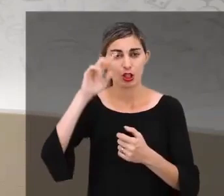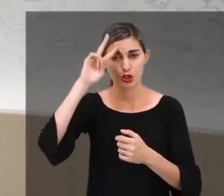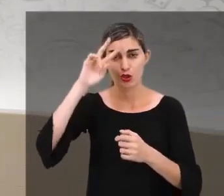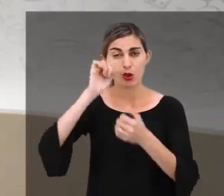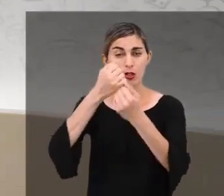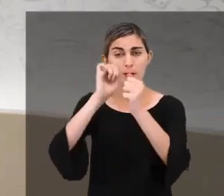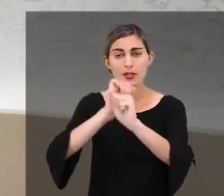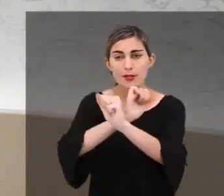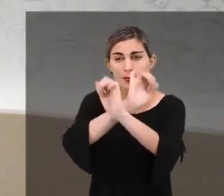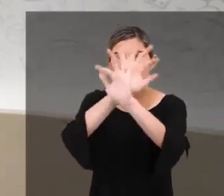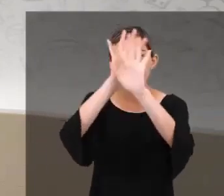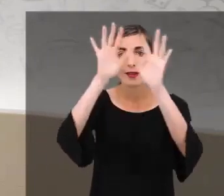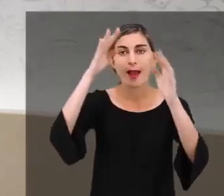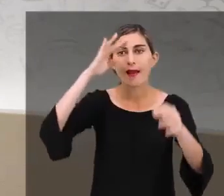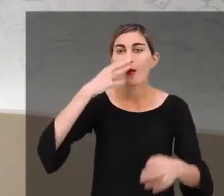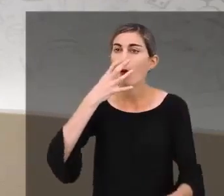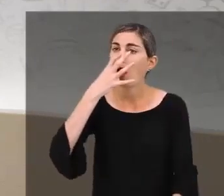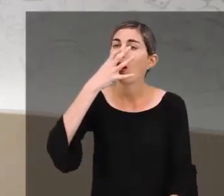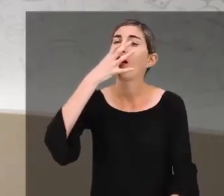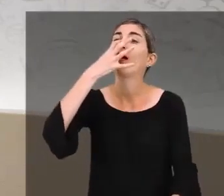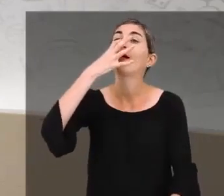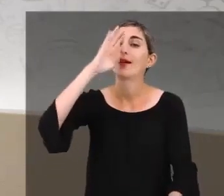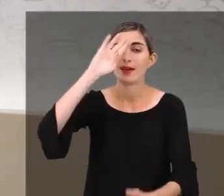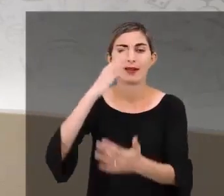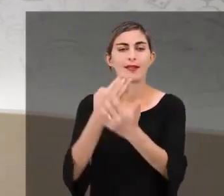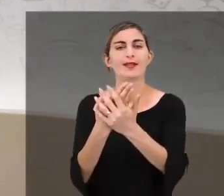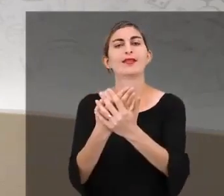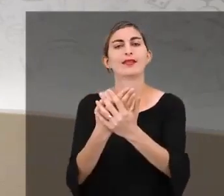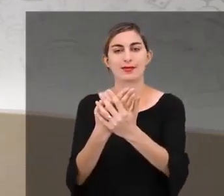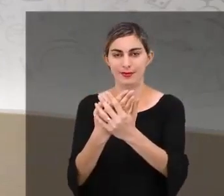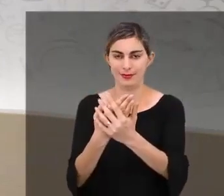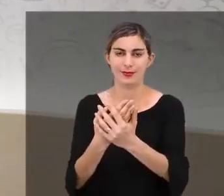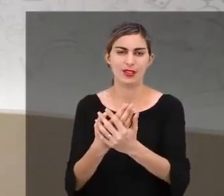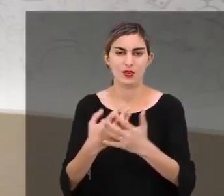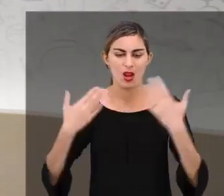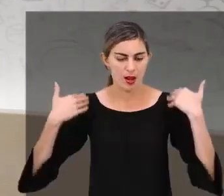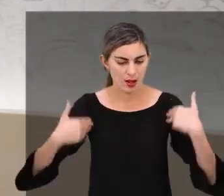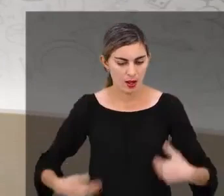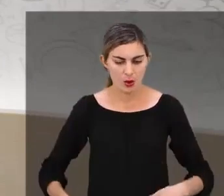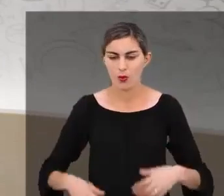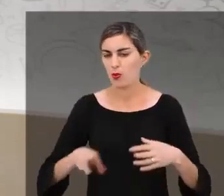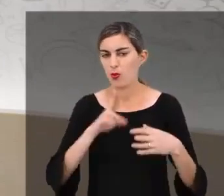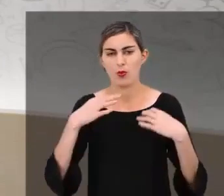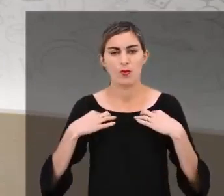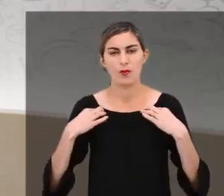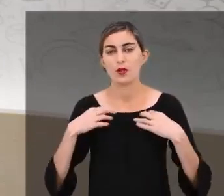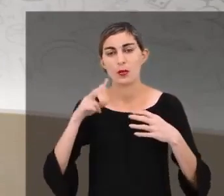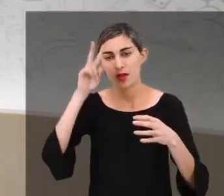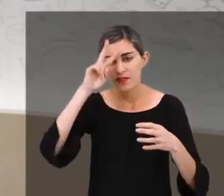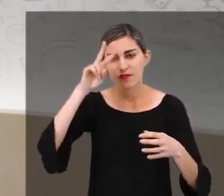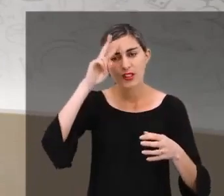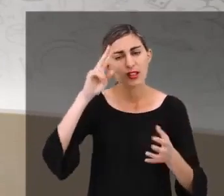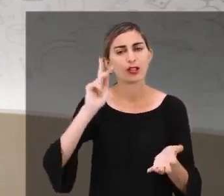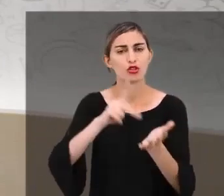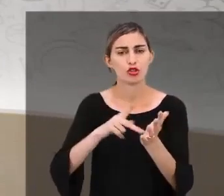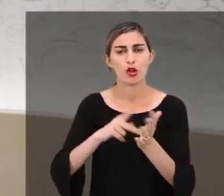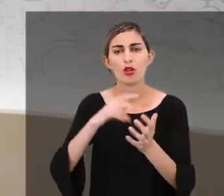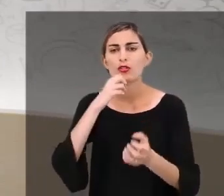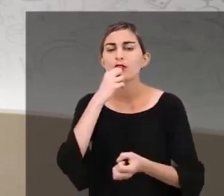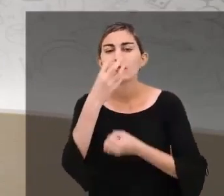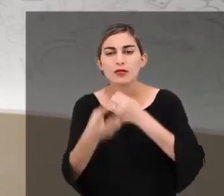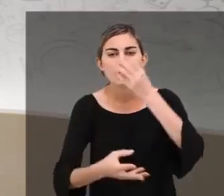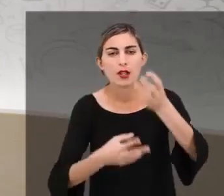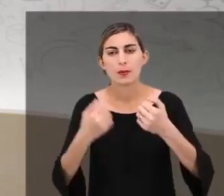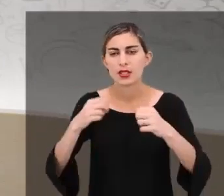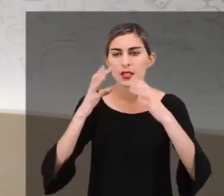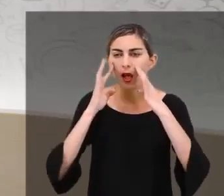nela para ela fazer sentido. Não é o cenário, não é o que você está vestindo, mas a história em si que deve prender